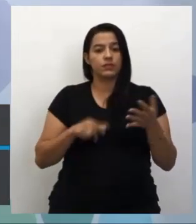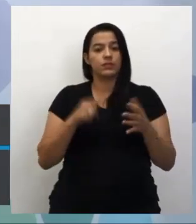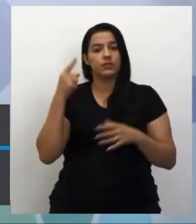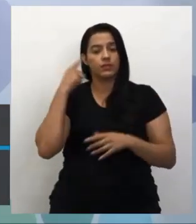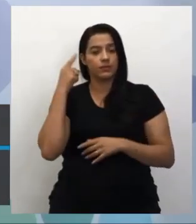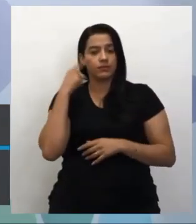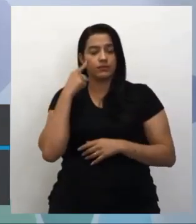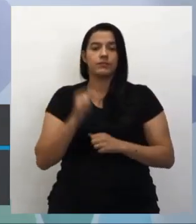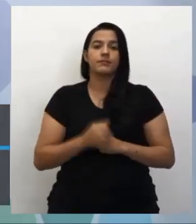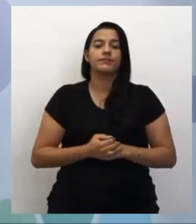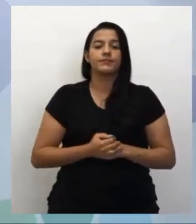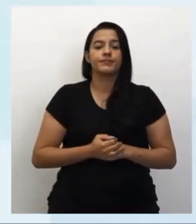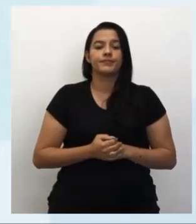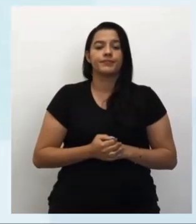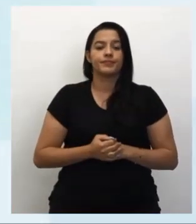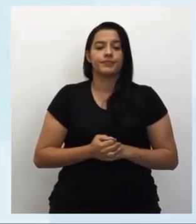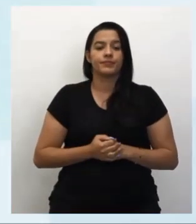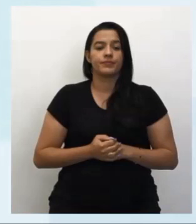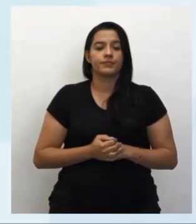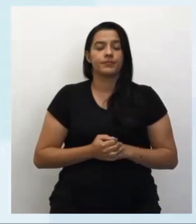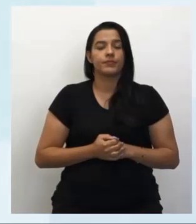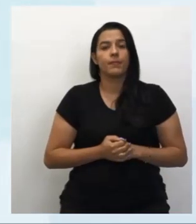pensar sobre na tela.